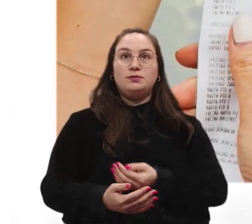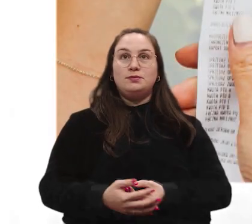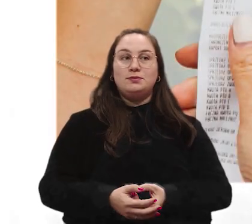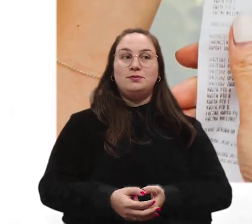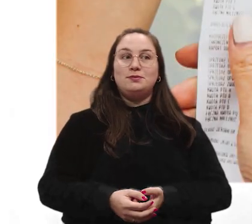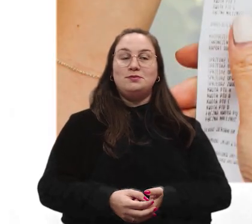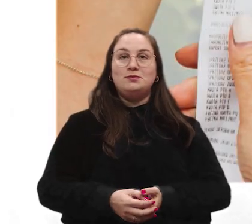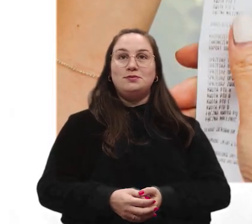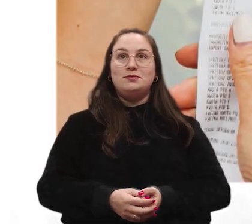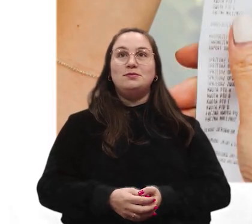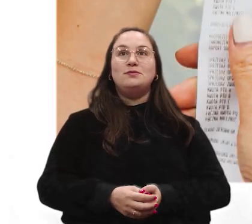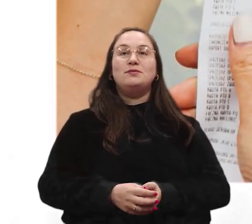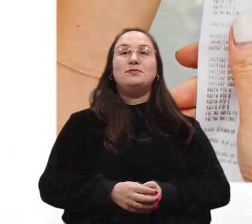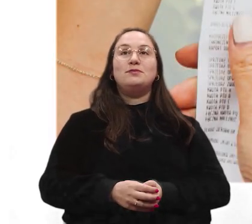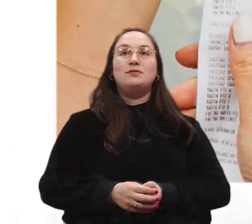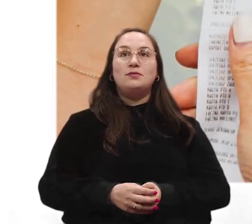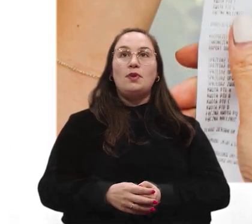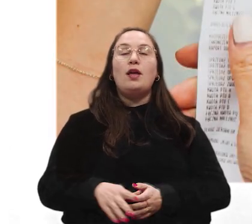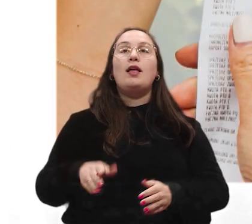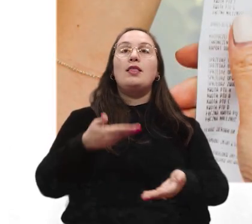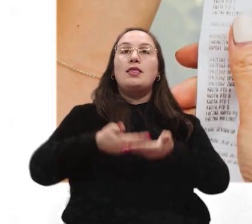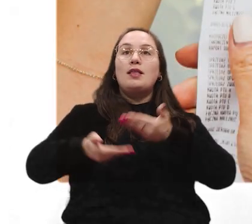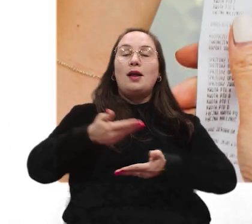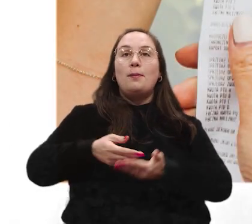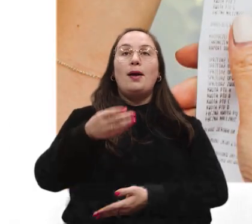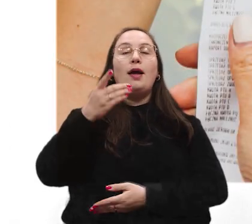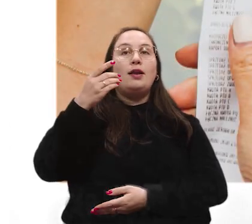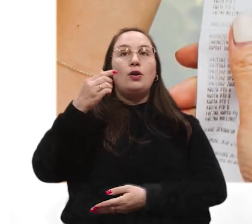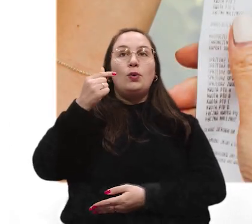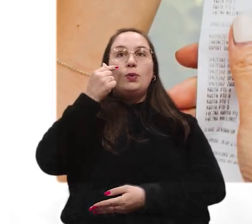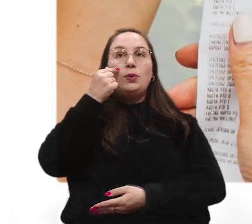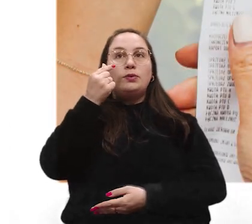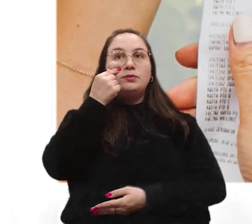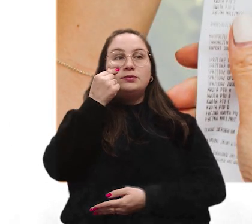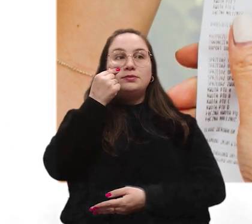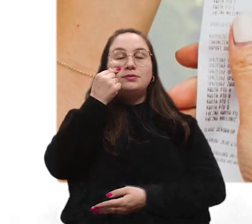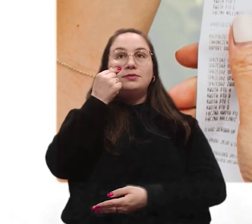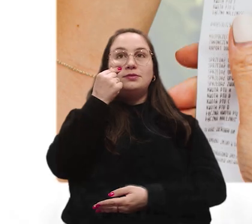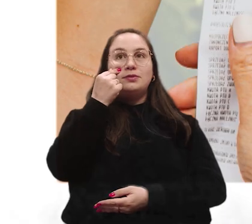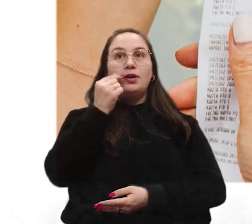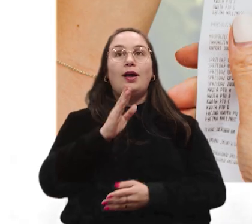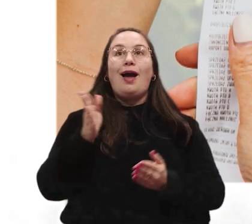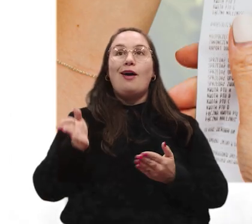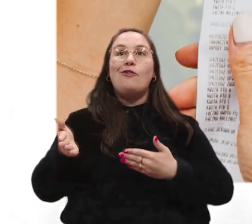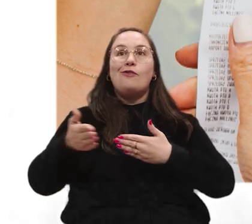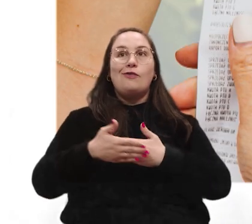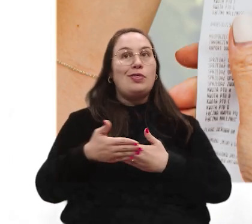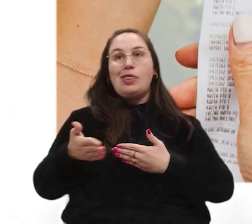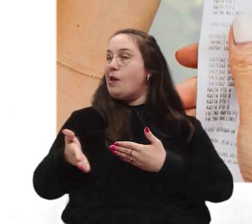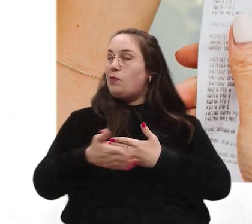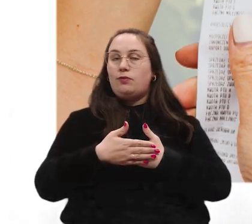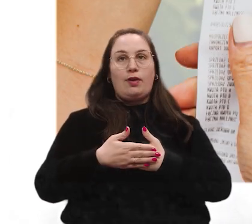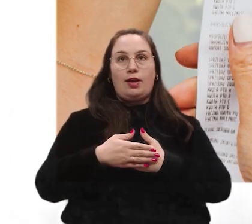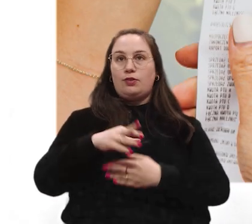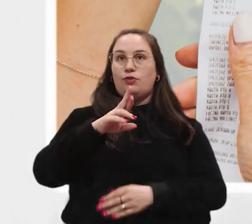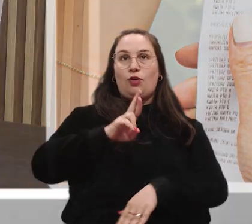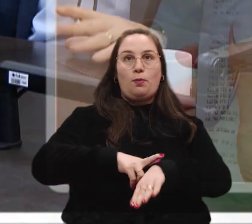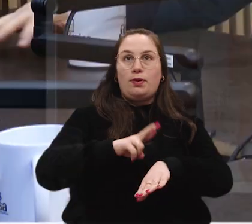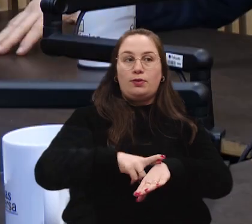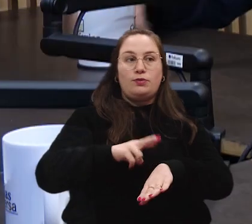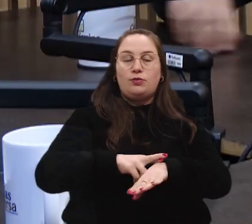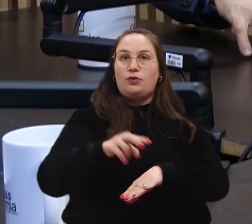999-29-8190. Atendimento presencial, então, porque agora está dando bastante fila, das 10 às 15 horas, sem fechar o meio-dia. Sempre tentar levar